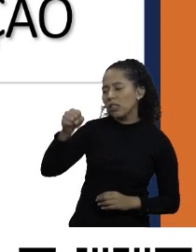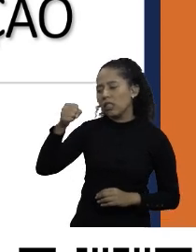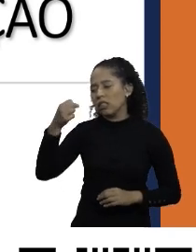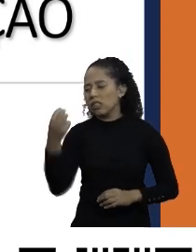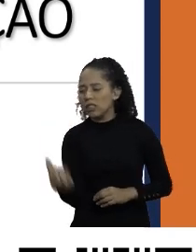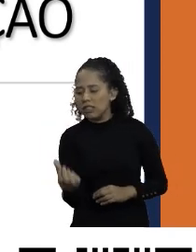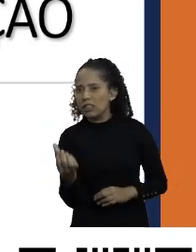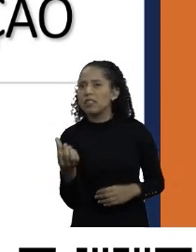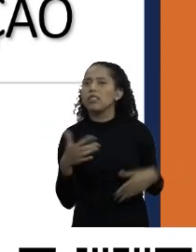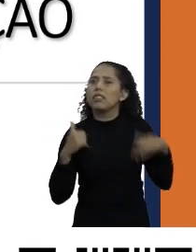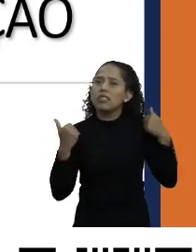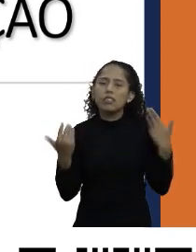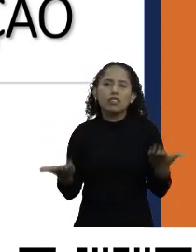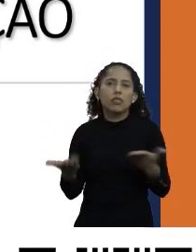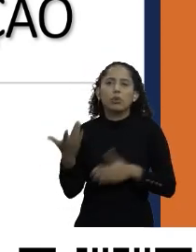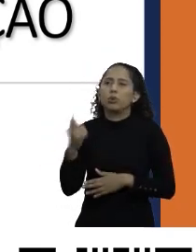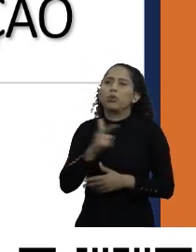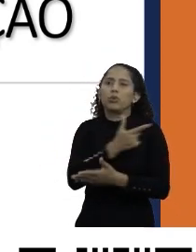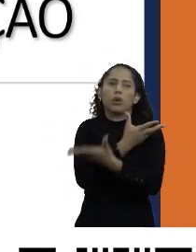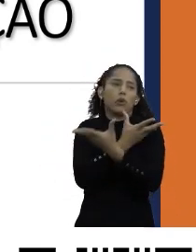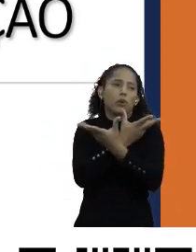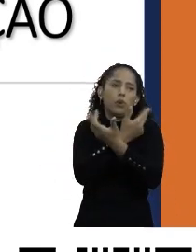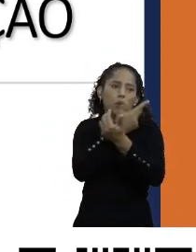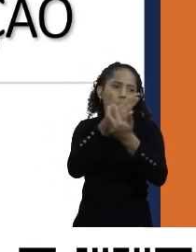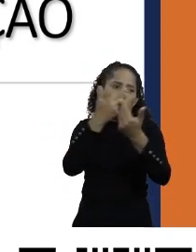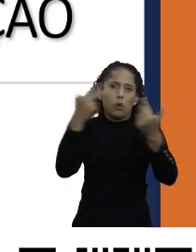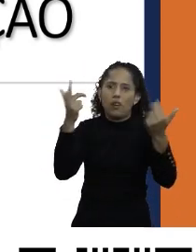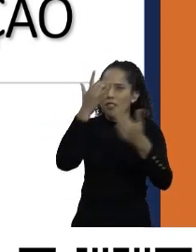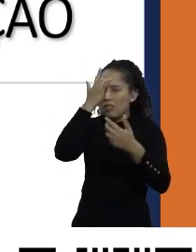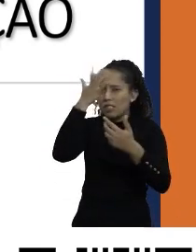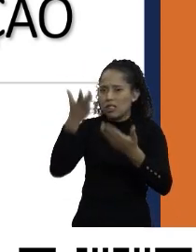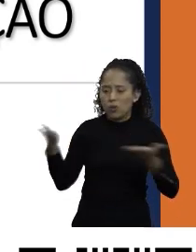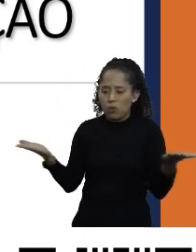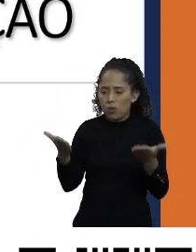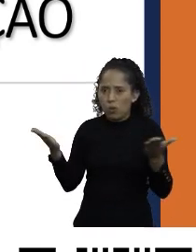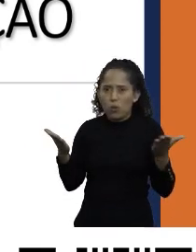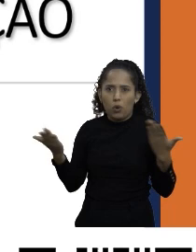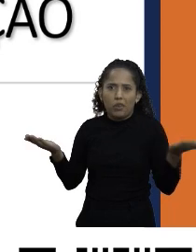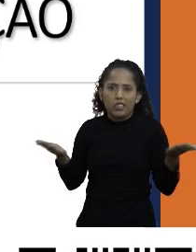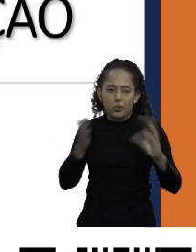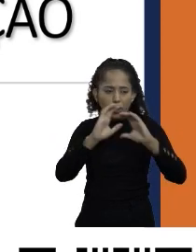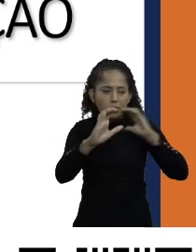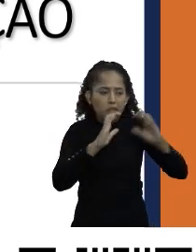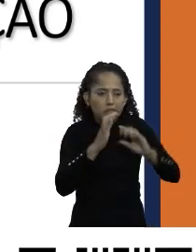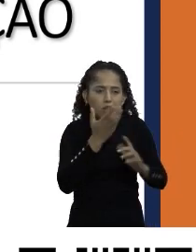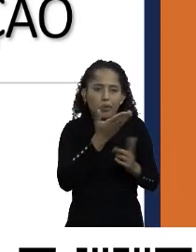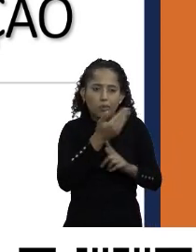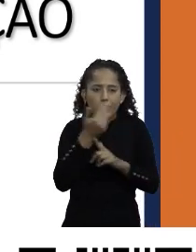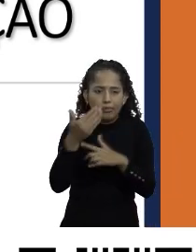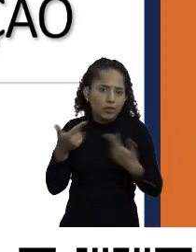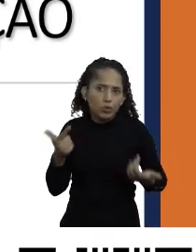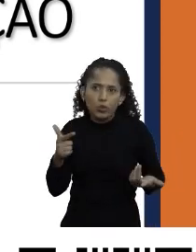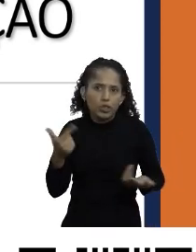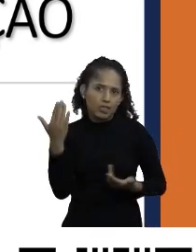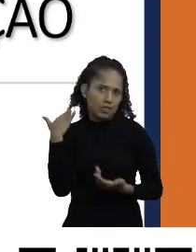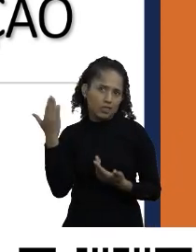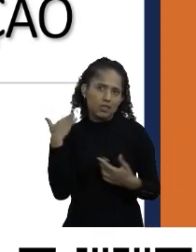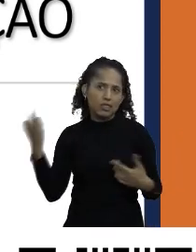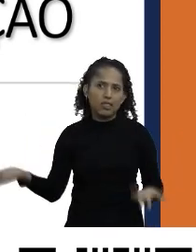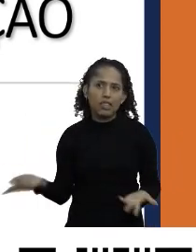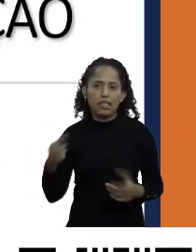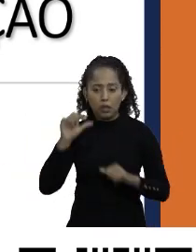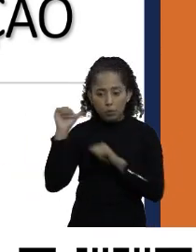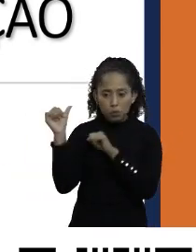1986. Então não tinha todas essas ferramentas e essas facilidades que a gente tem de se comunicar hoje, né? Então era